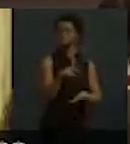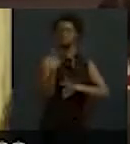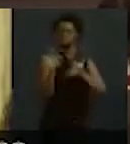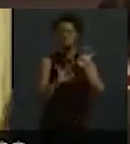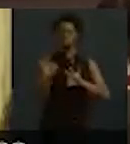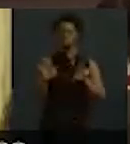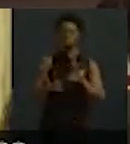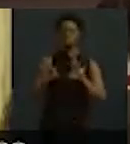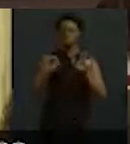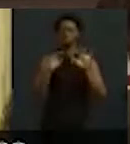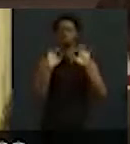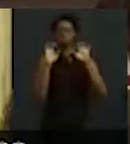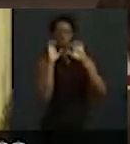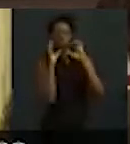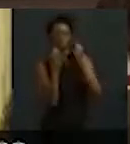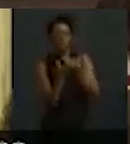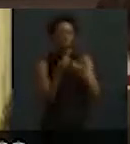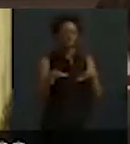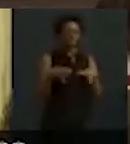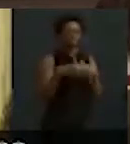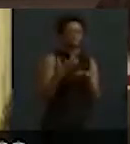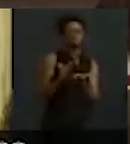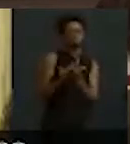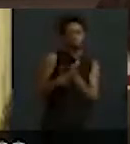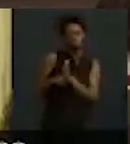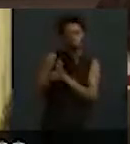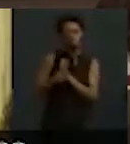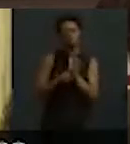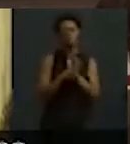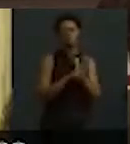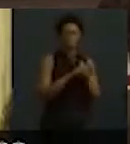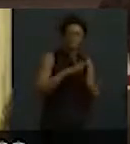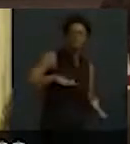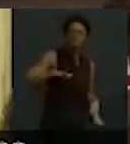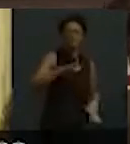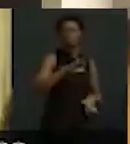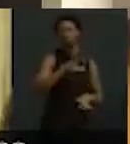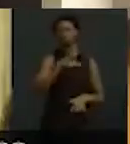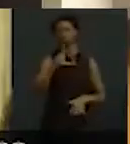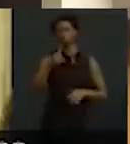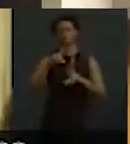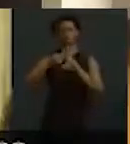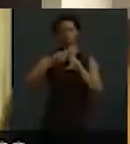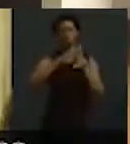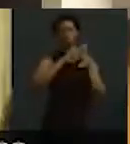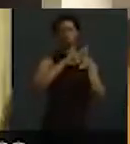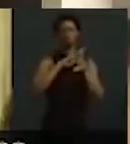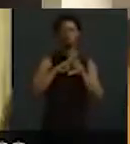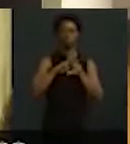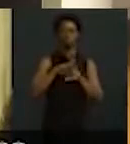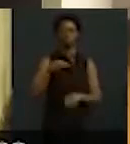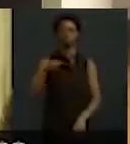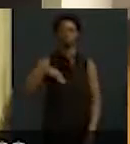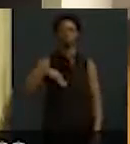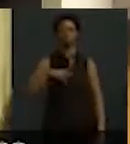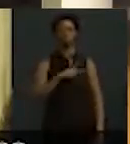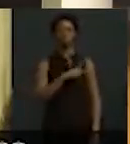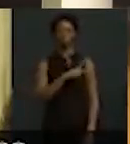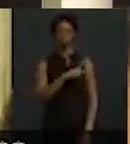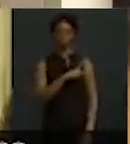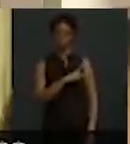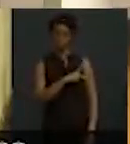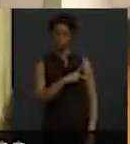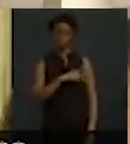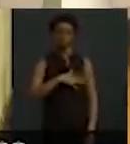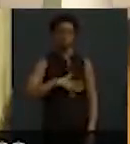seminários e grupos de estudos no âmbito da coordenação criminal. O Ministério Público do Estado